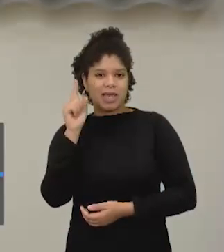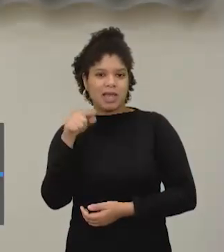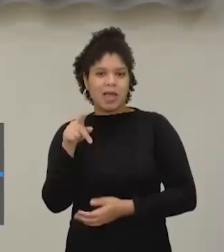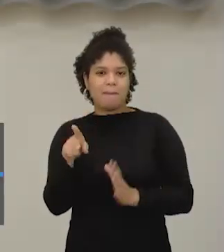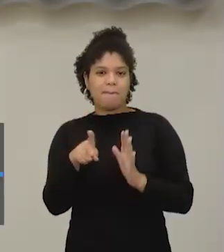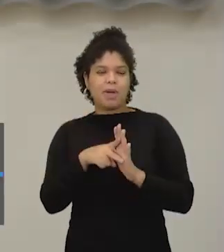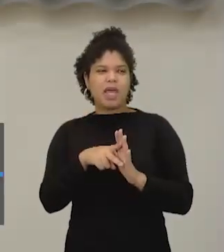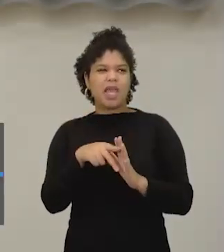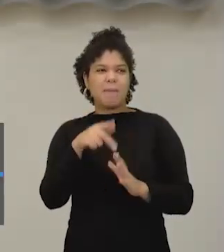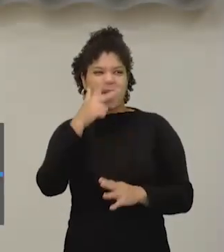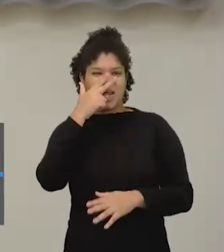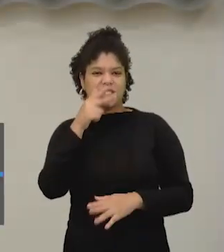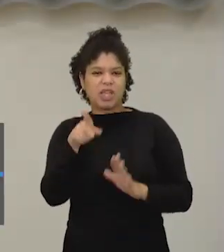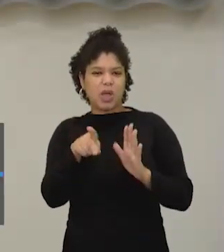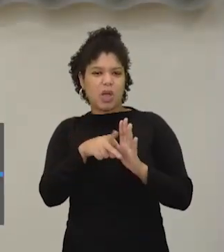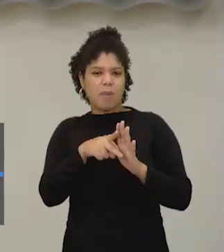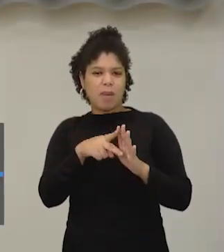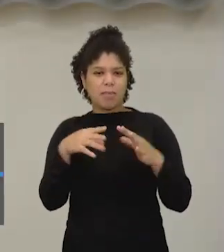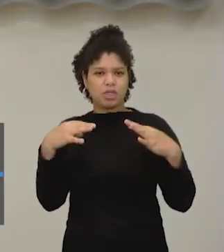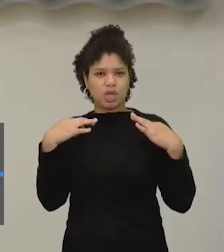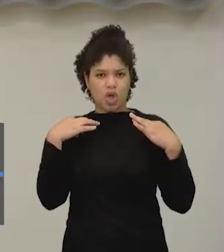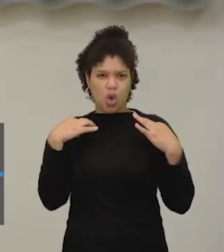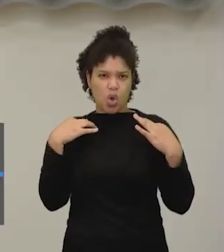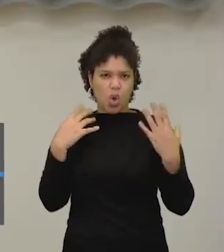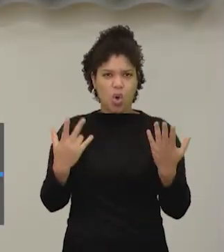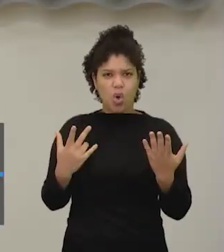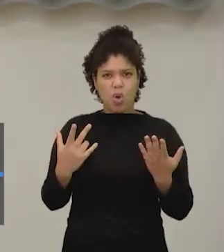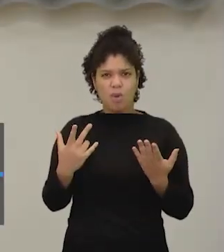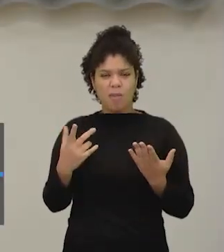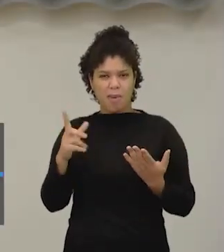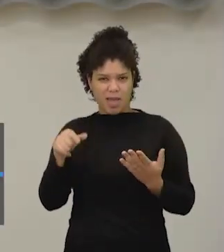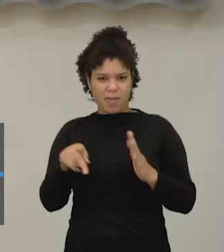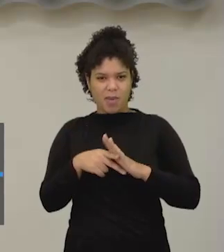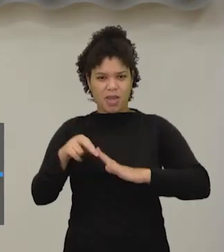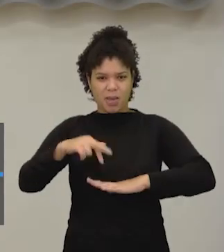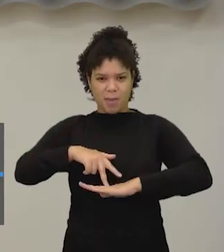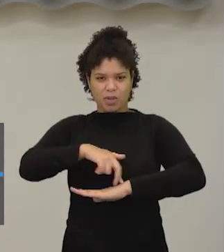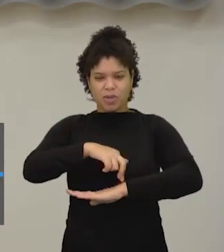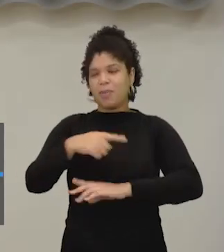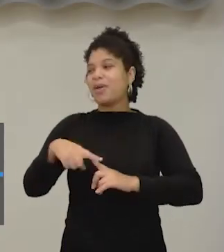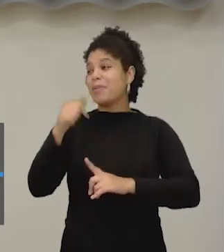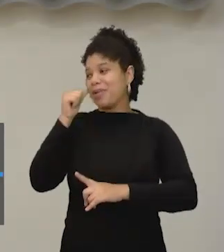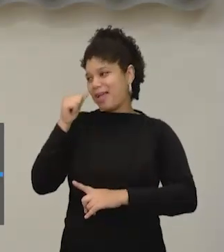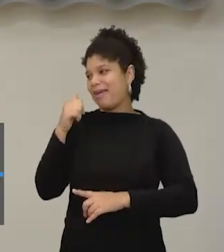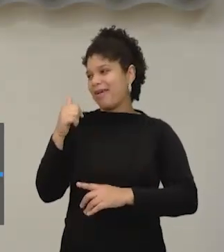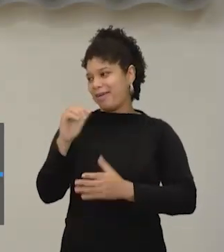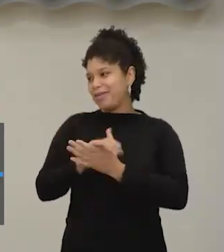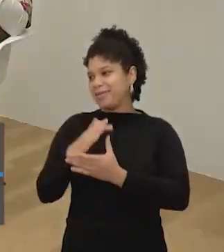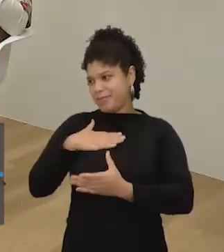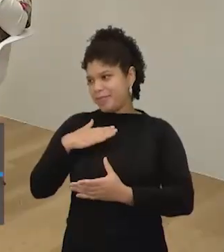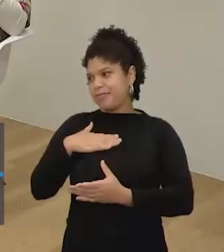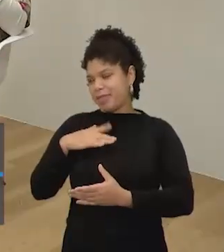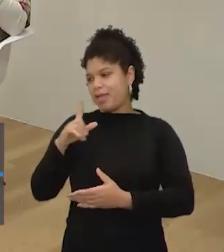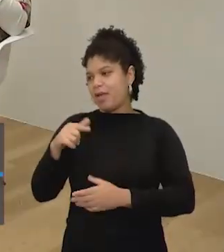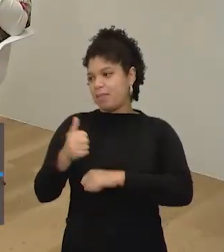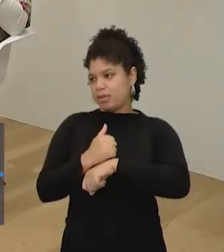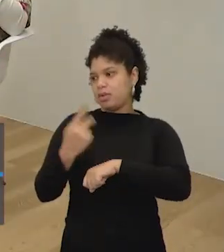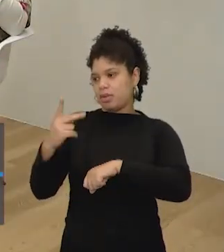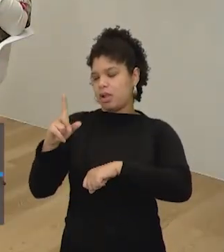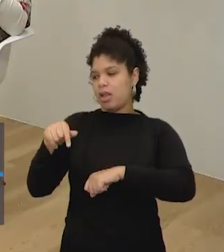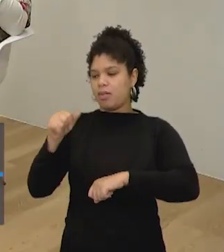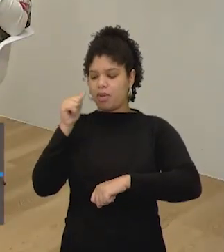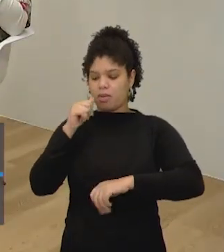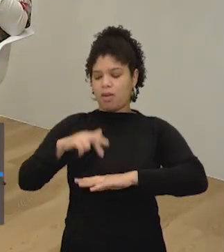relacionada à moda. Mas é outra coisa, porque minha esposa trabalha com isso. Verdade. E eu, quando penso em modelagem, me vem